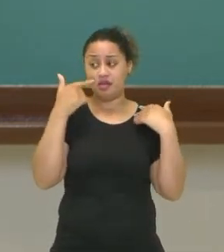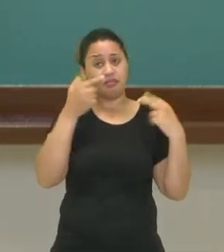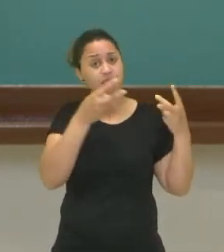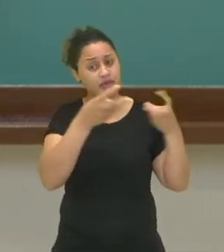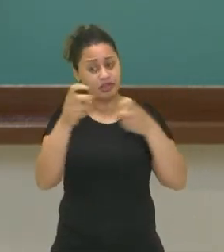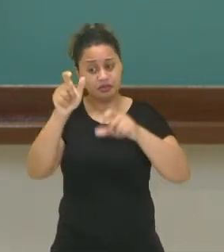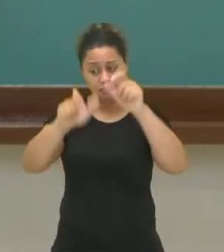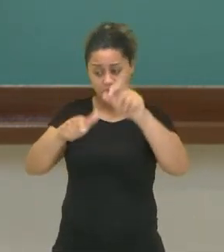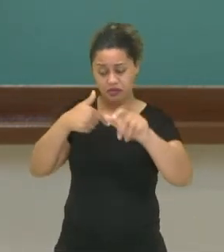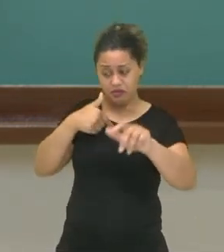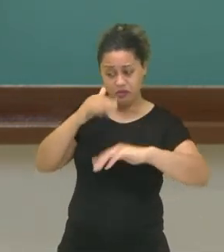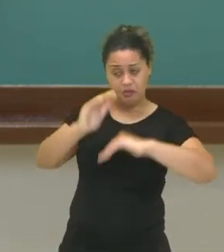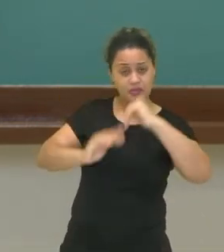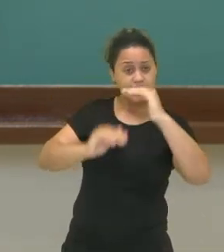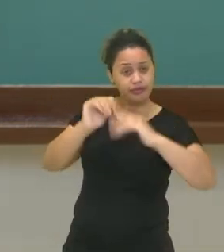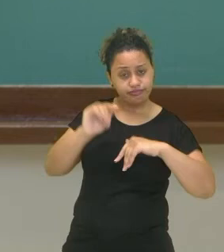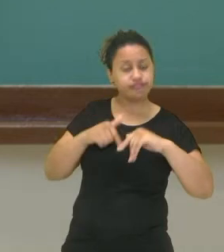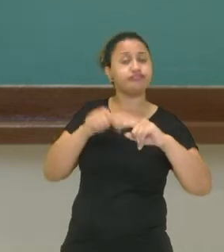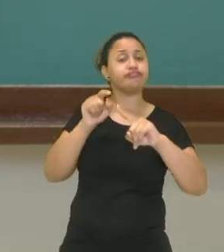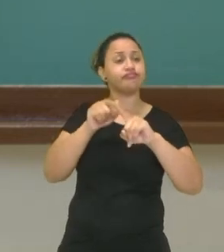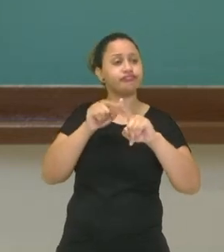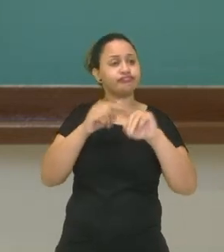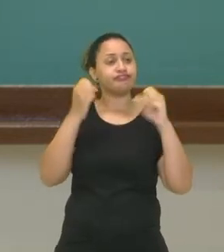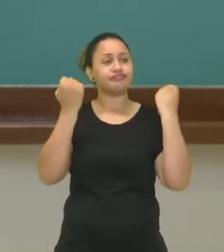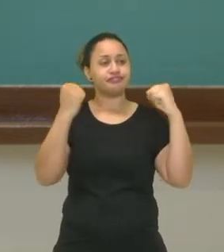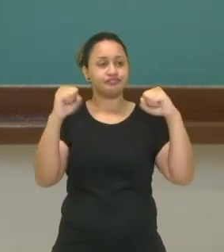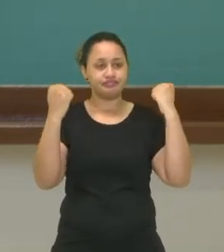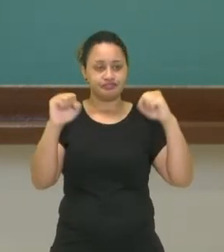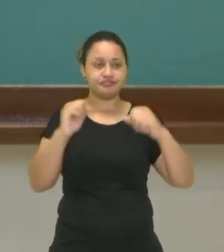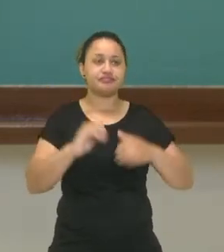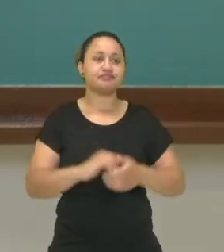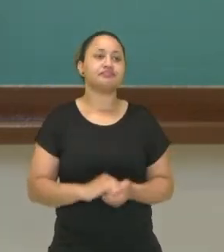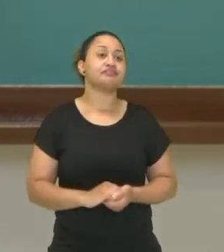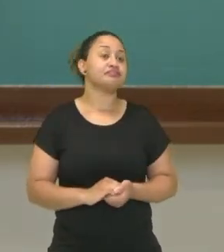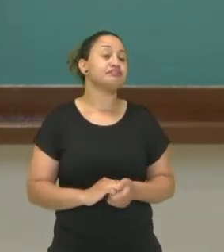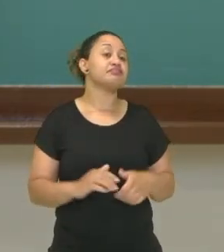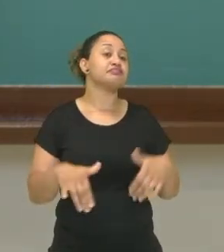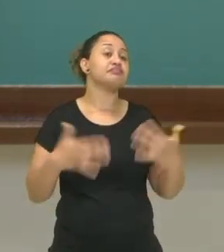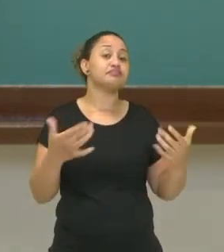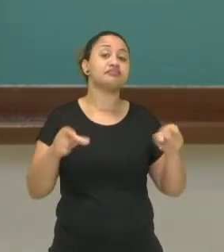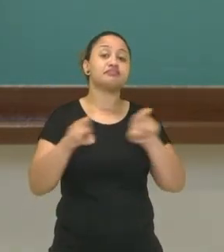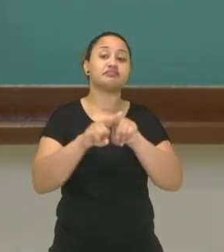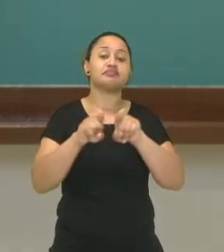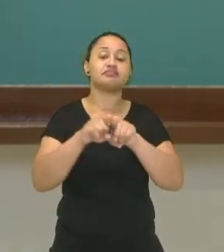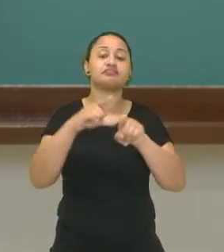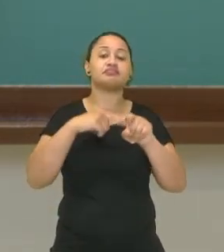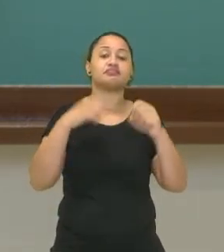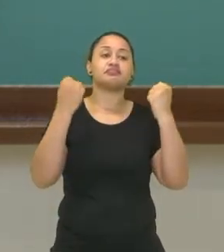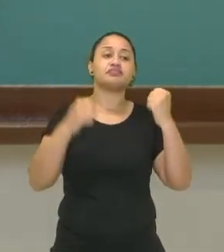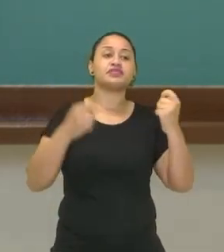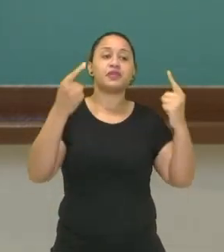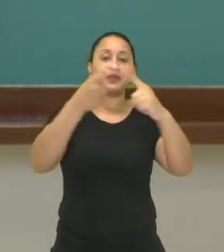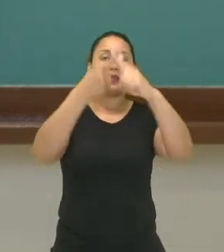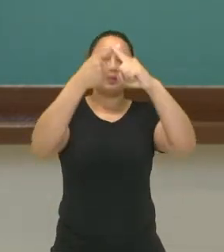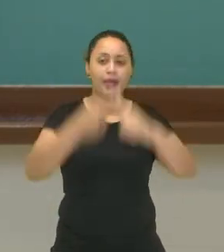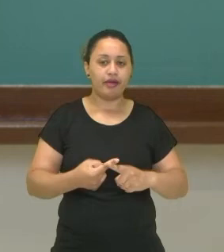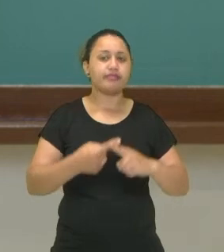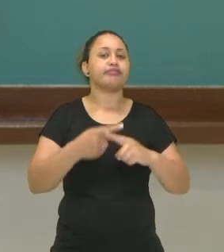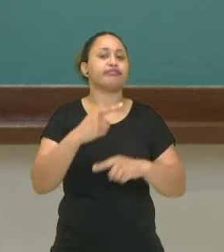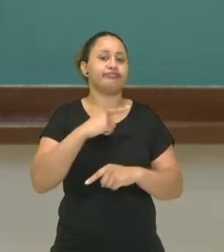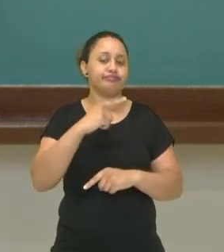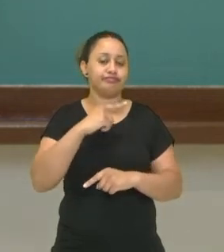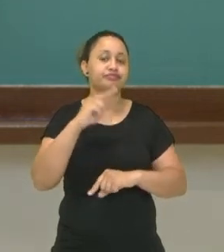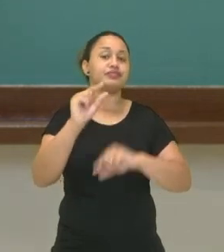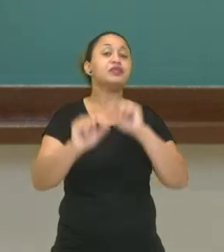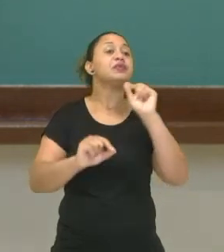pessoas praticando esse tipo de ginástica. E a ginástica competitiva,